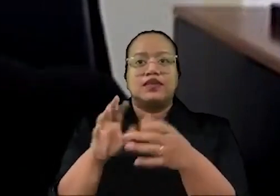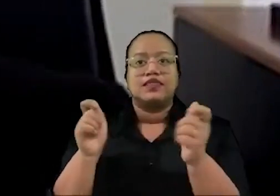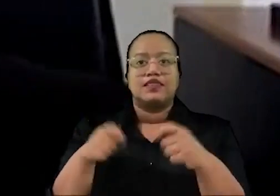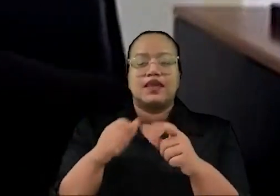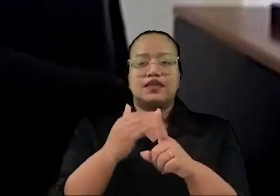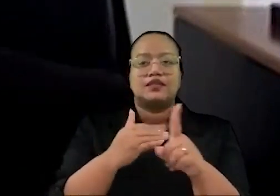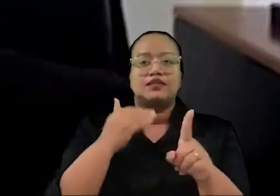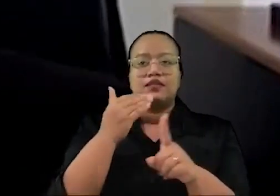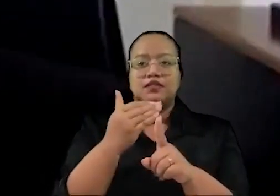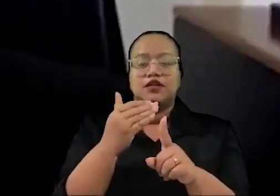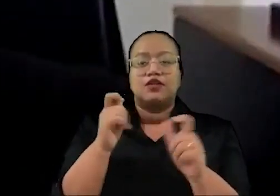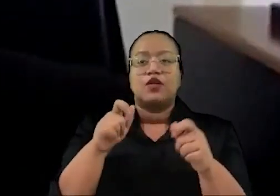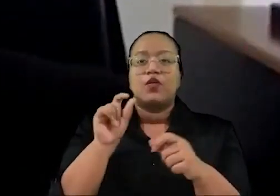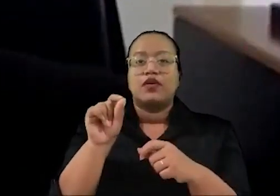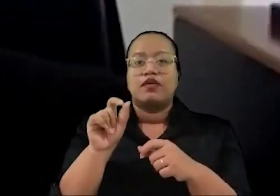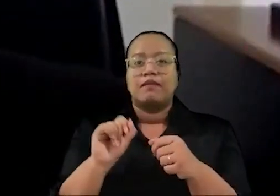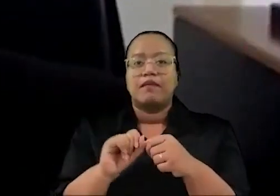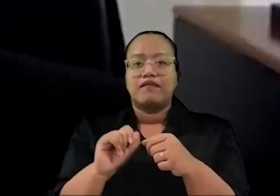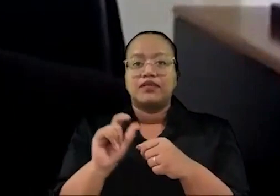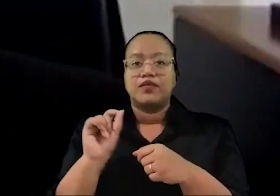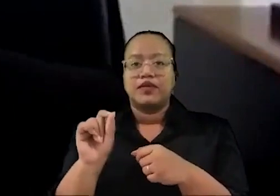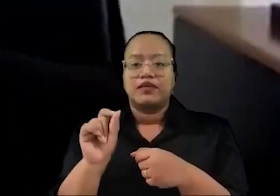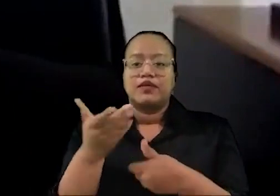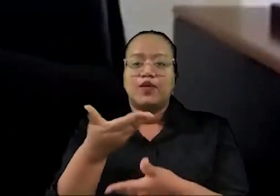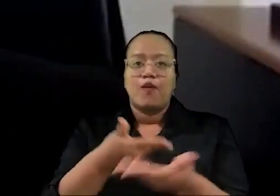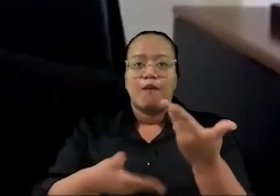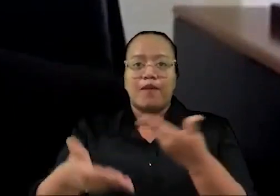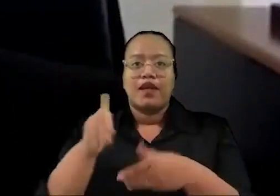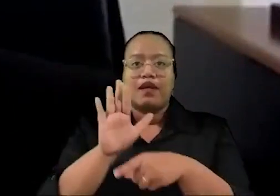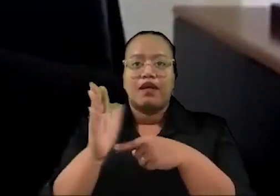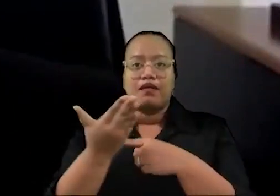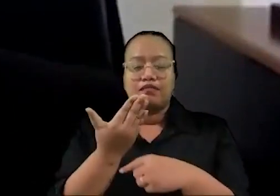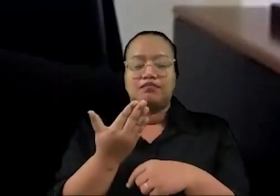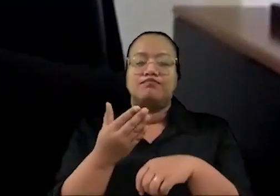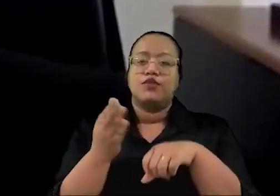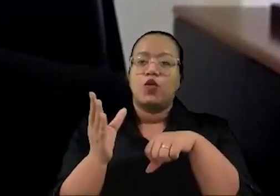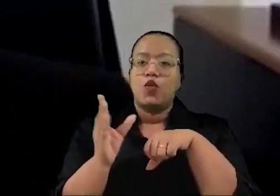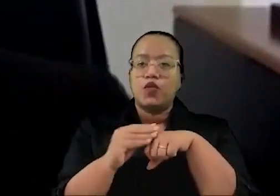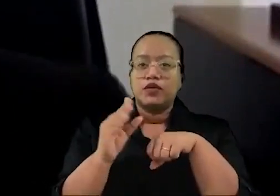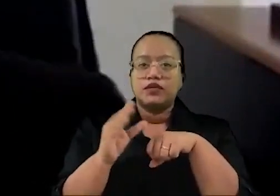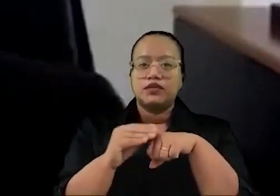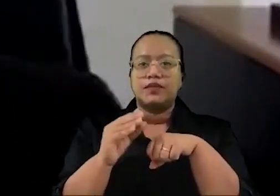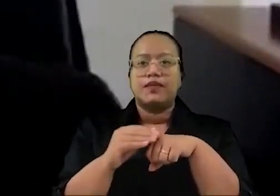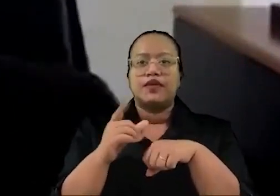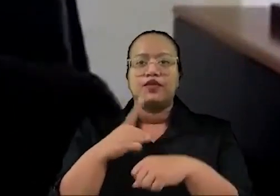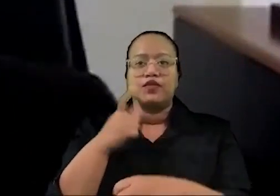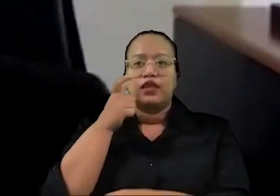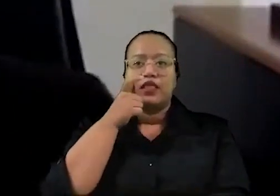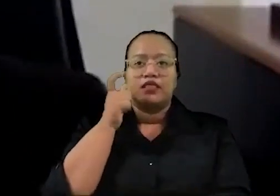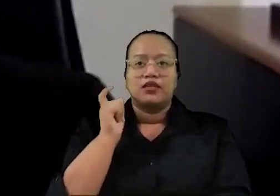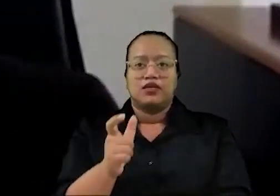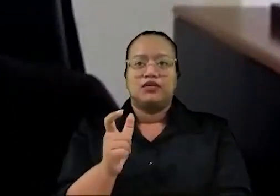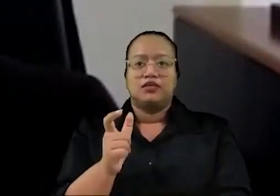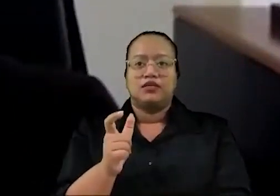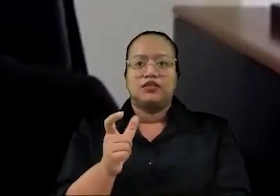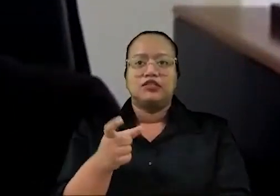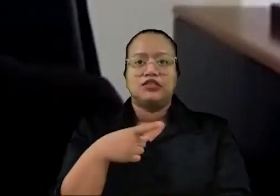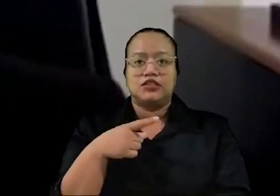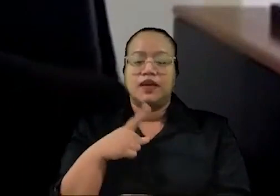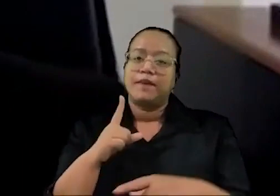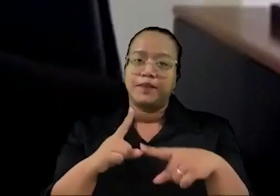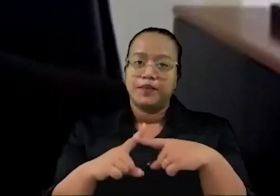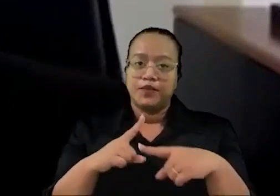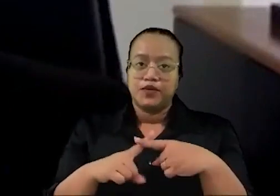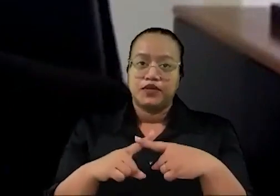O conhecimento, ele tem algo muito interessante, desembargadora Daldice, porque eu tenho conhecimento, eu